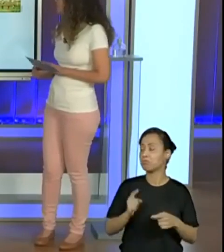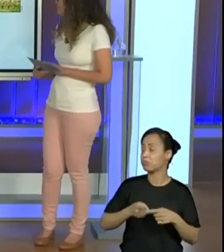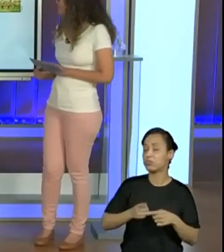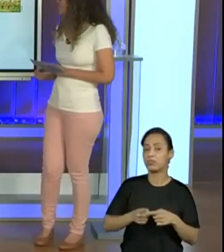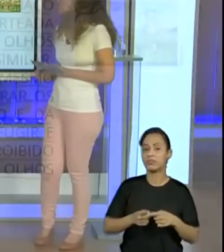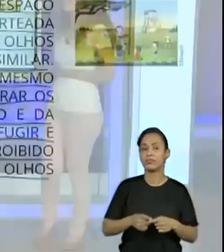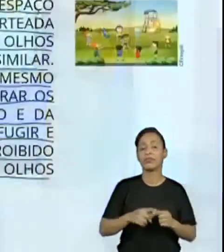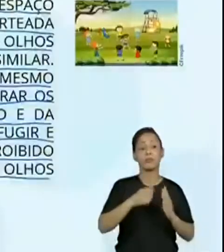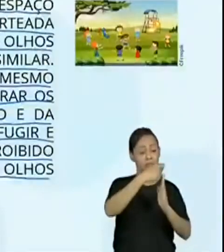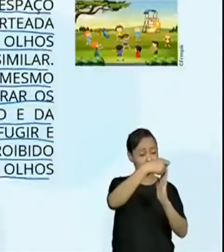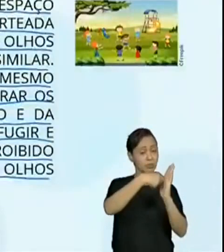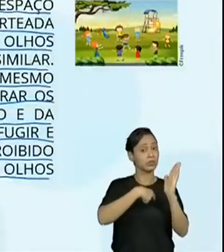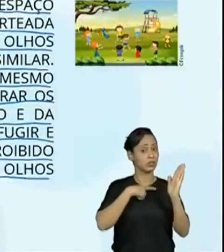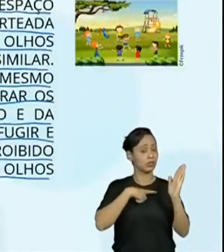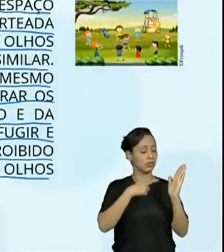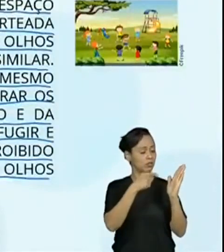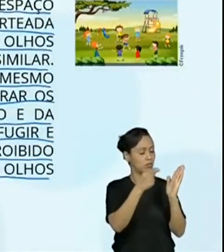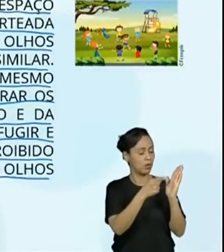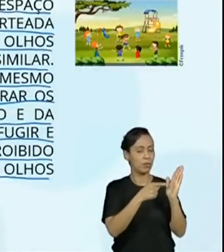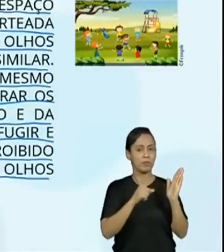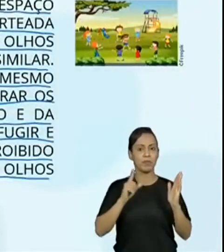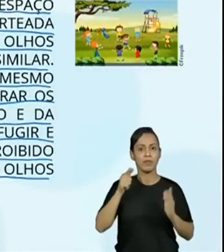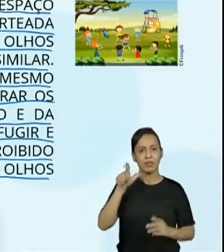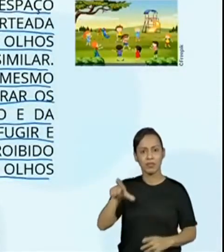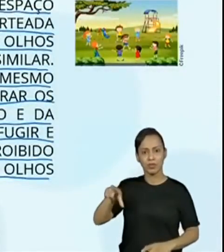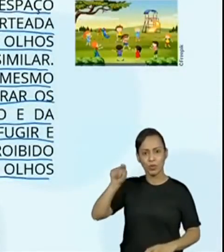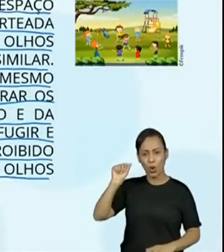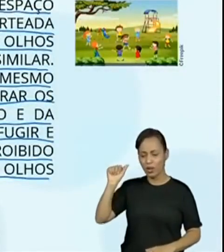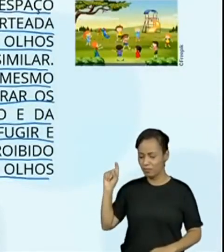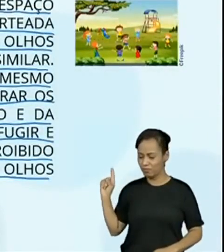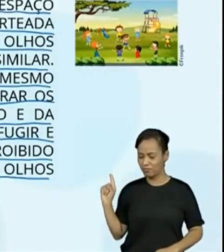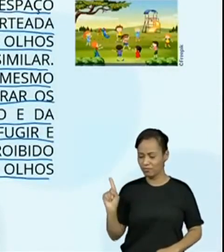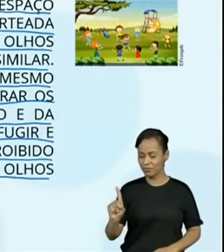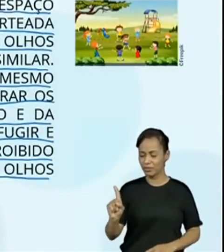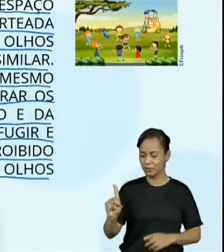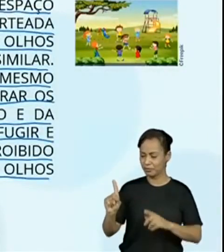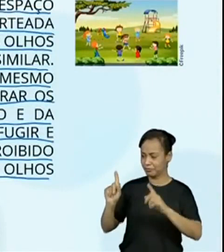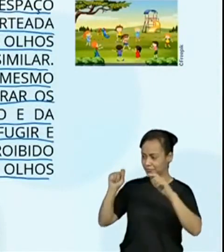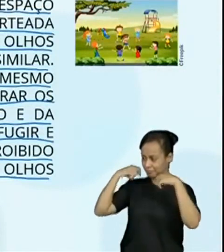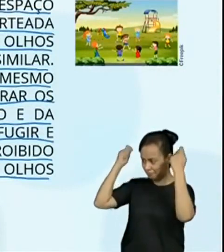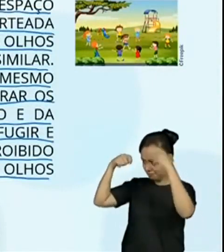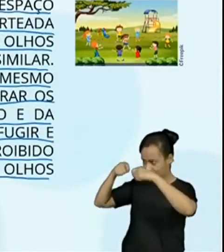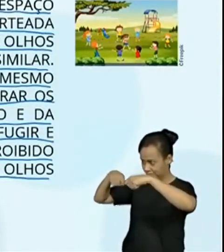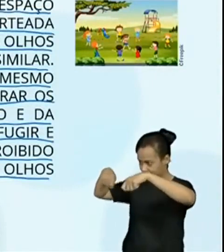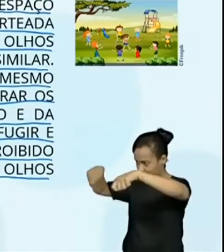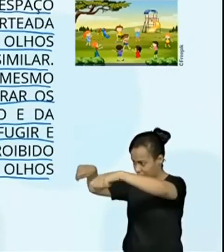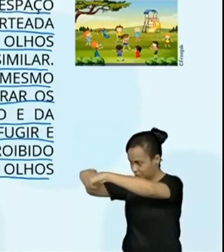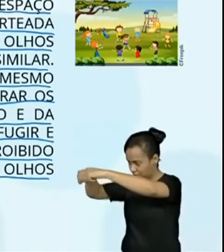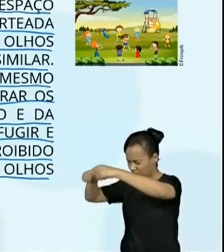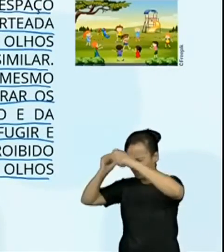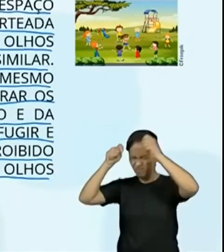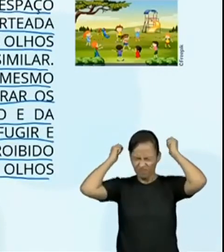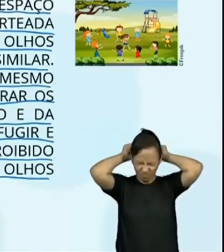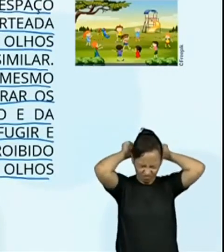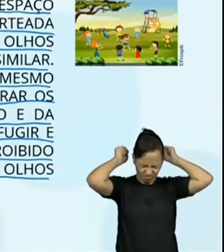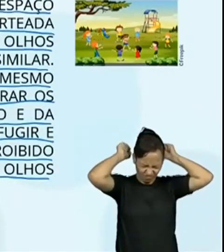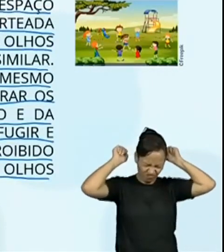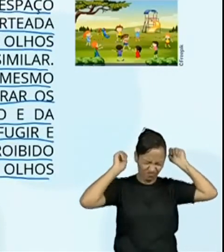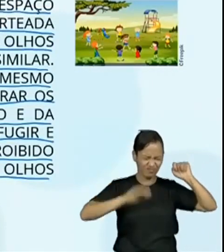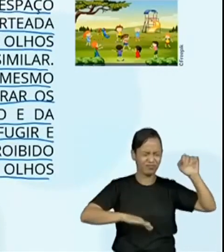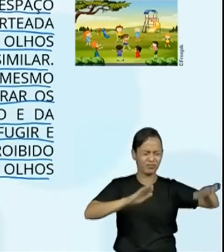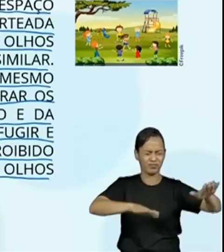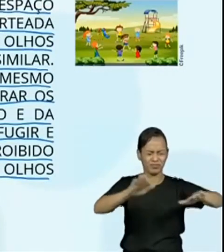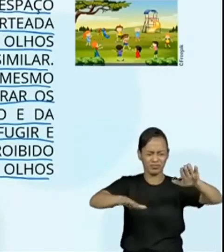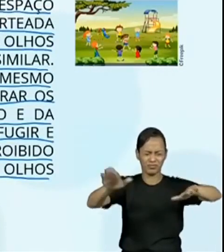a brincadeira, uma criança será sorteada para ser o pegador. Terá os olhos vendados por um lenço ou material